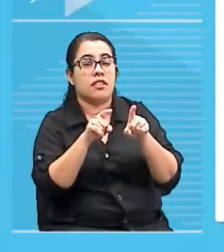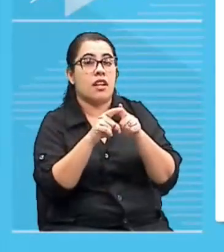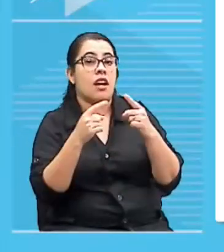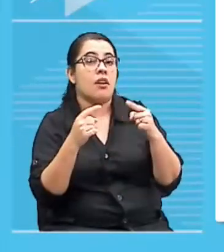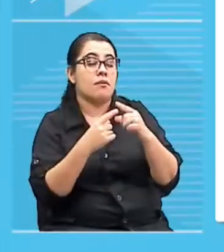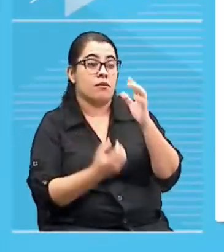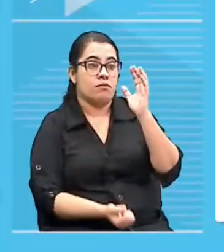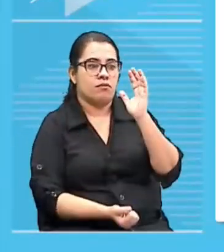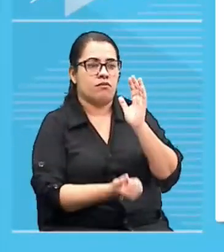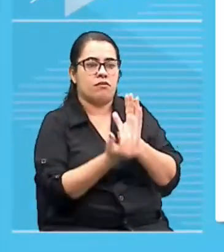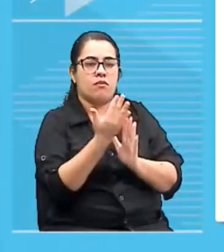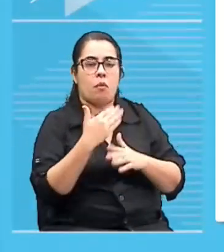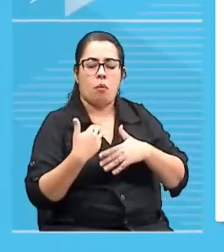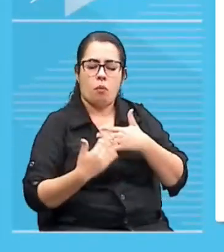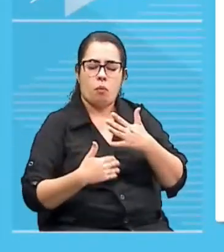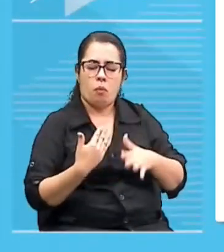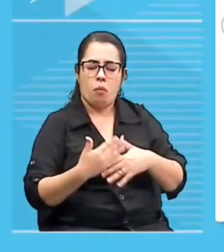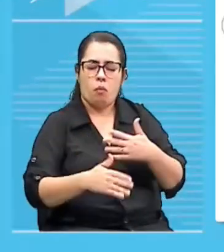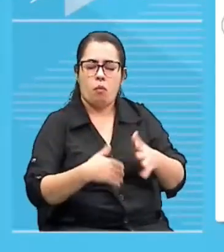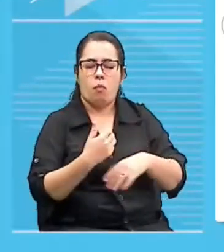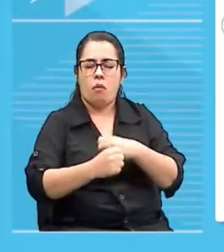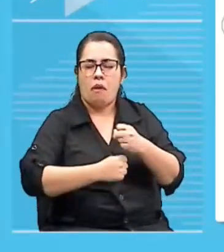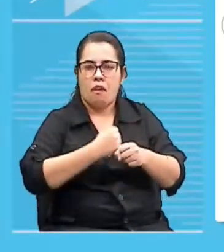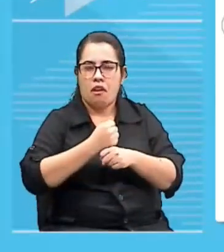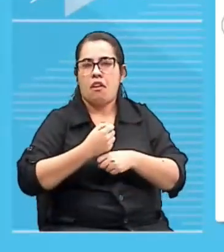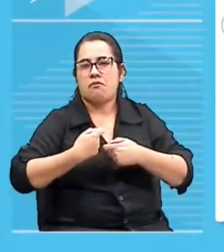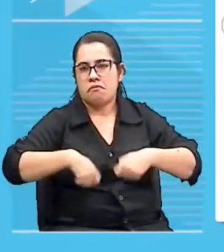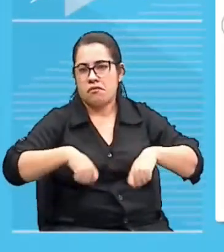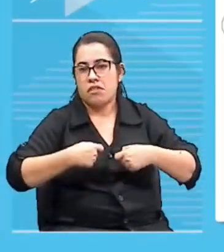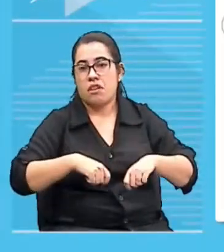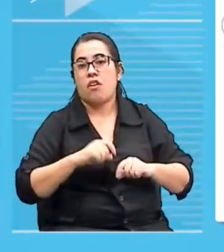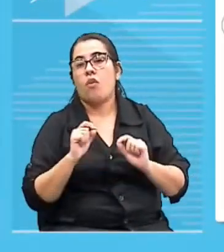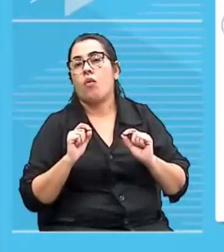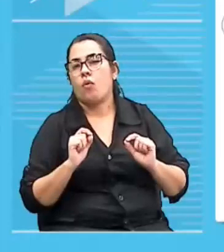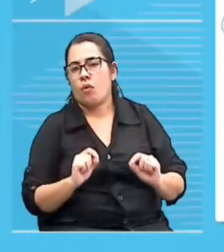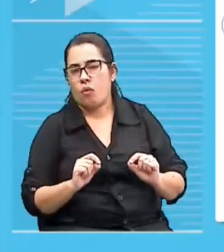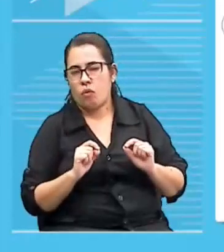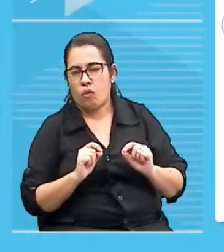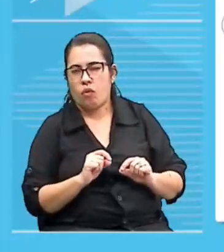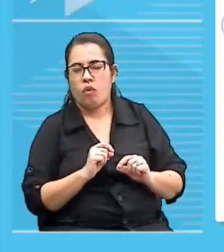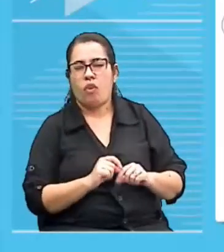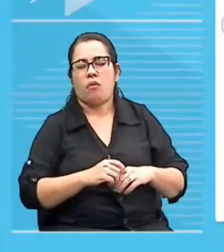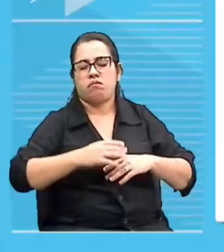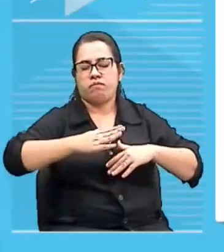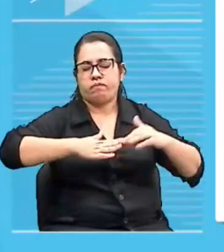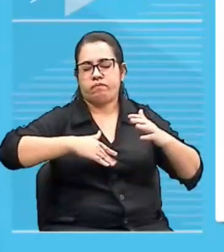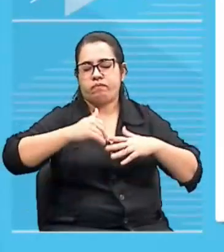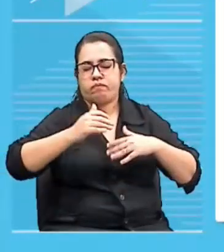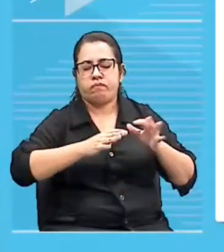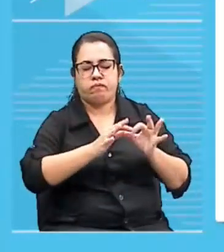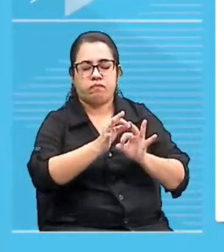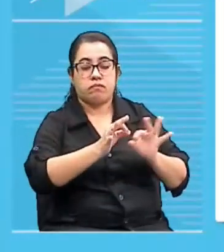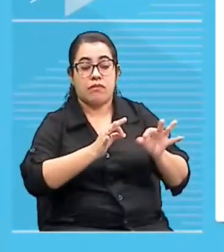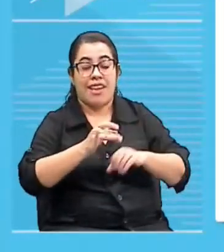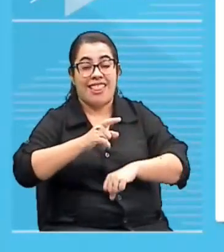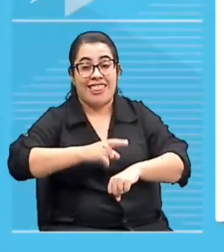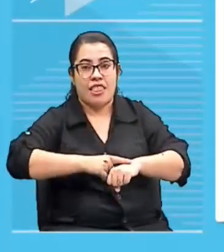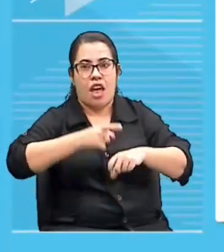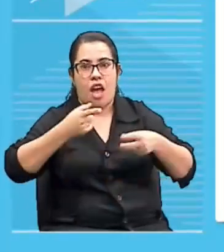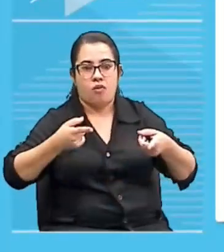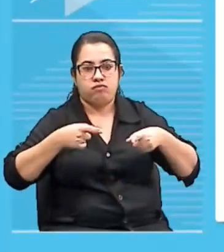a surgir nos próximos anos, que normalmente são a capacidade de operação em tempo